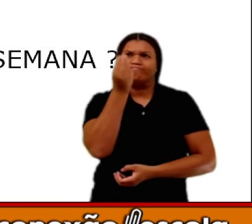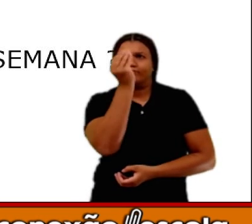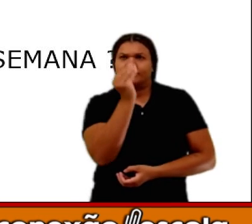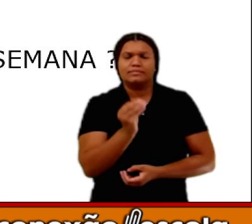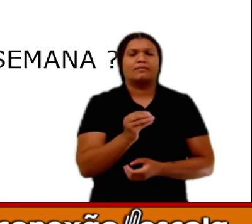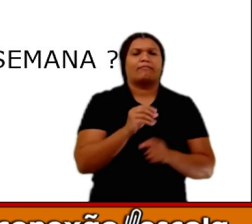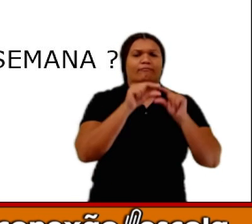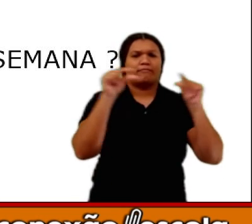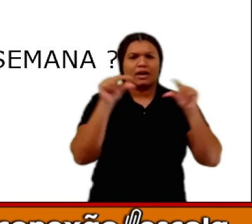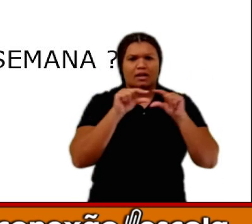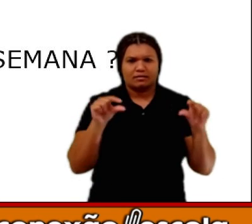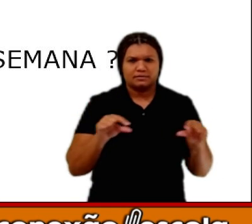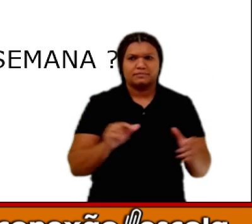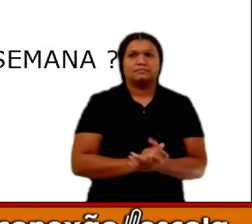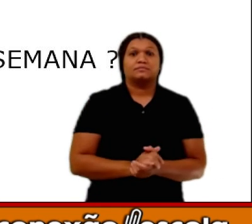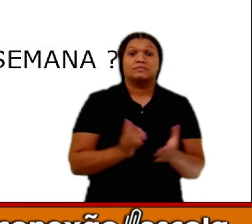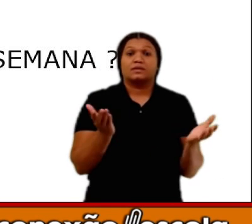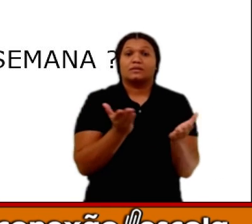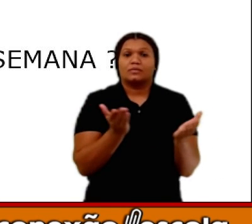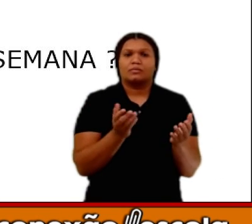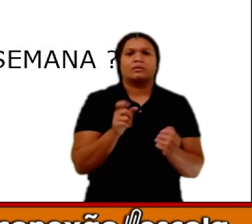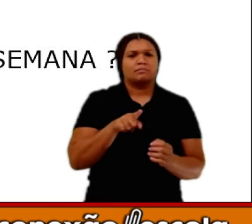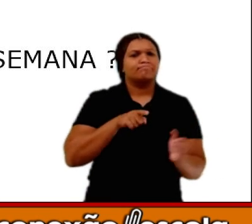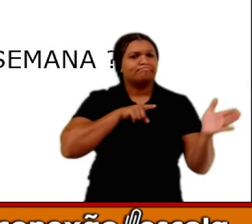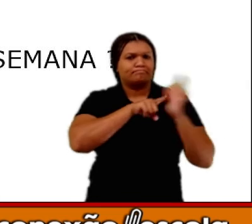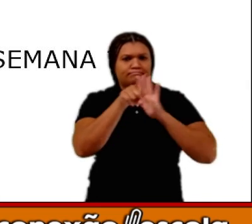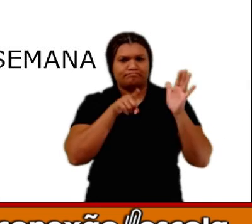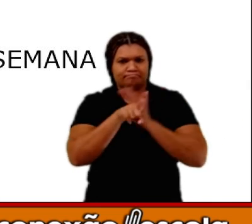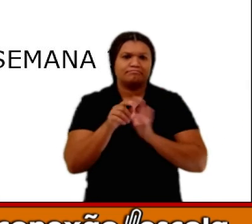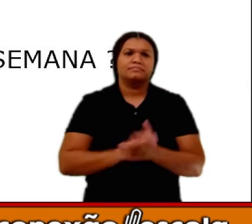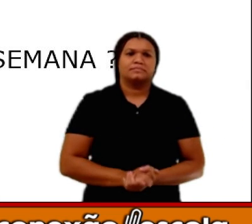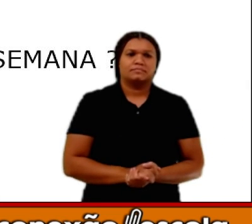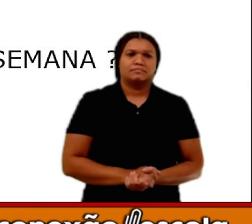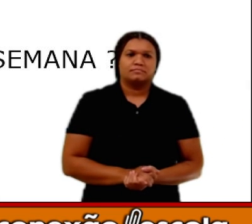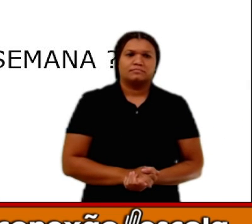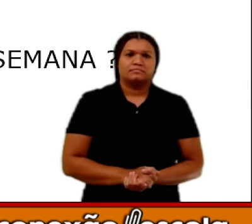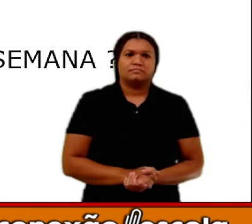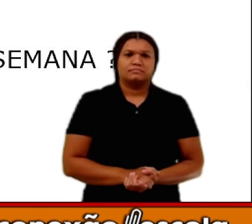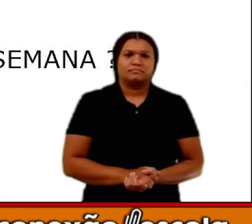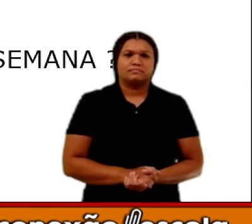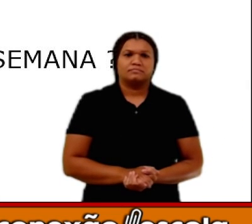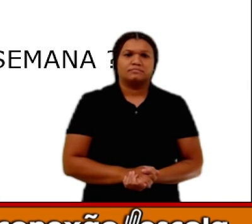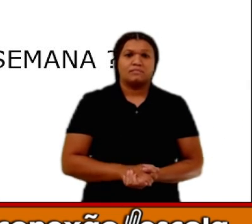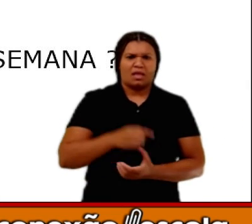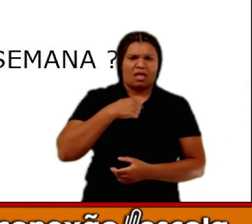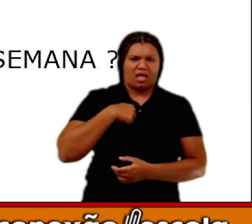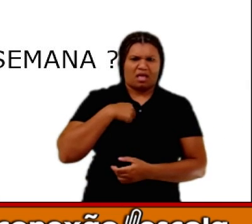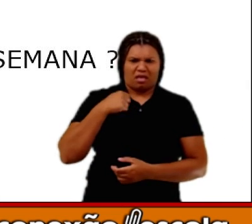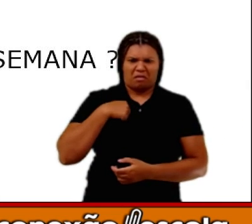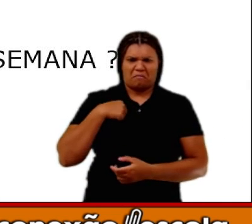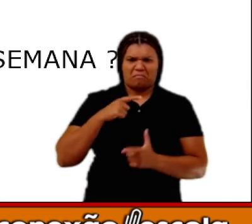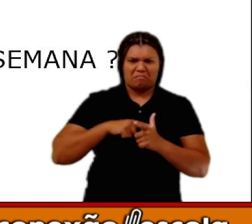frases aí só que agora uma em questão em pergunta é mai gong trocando next week eu